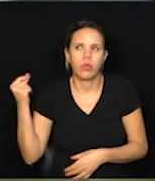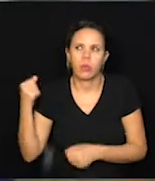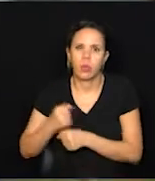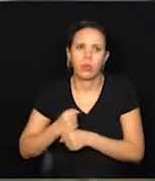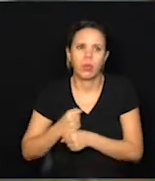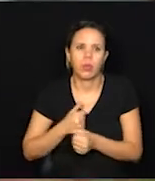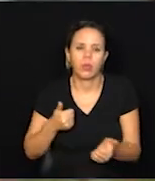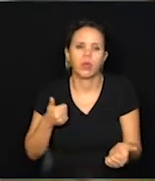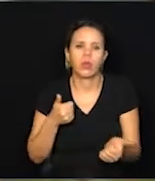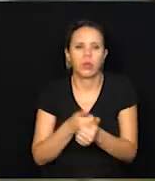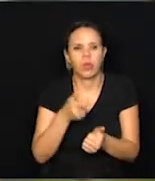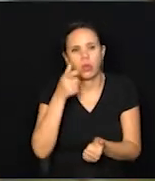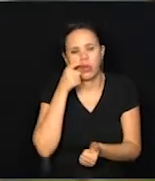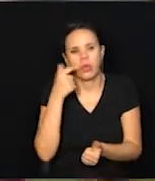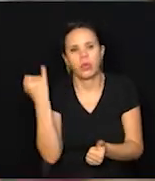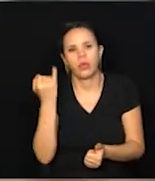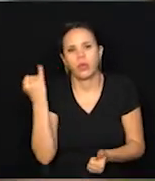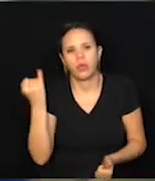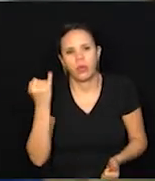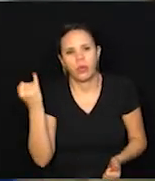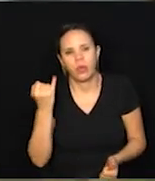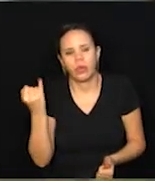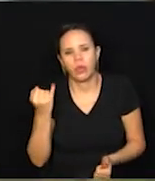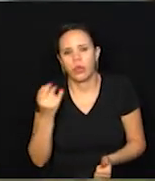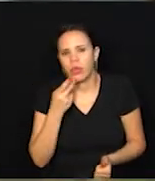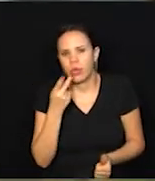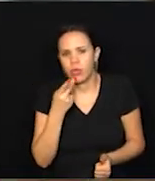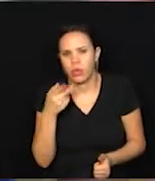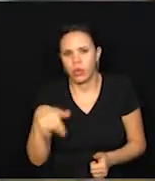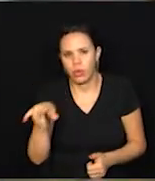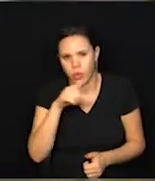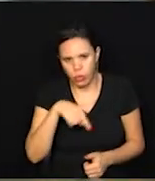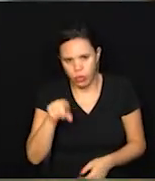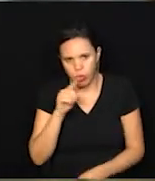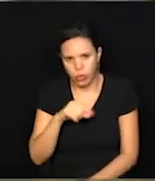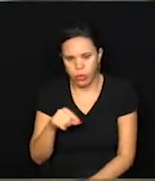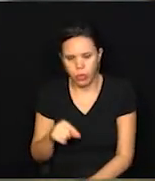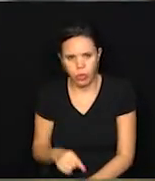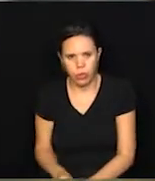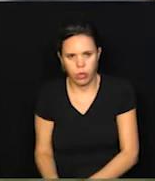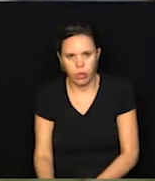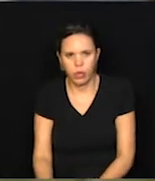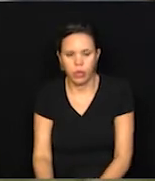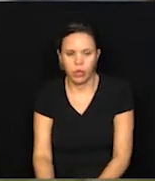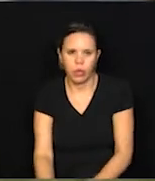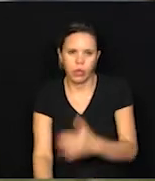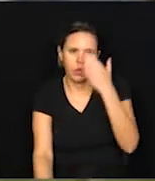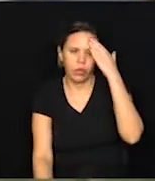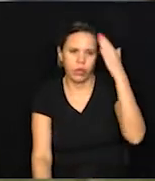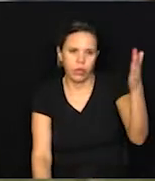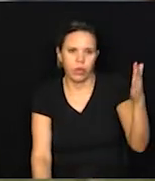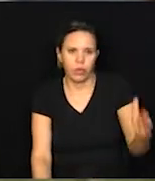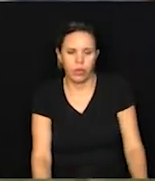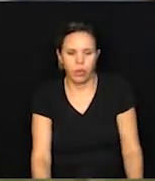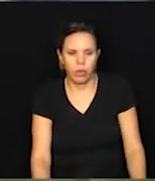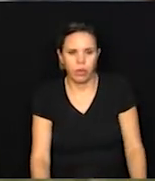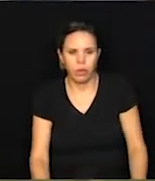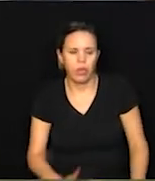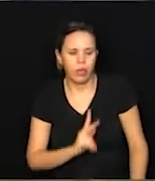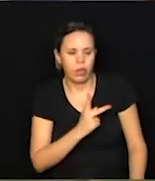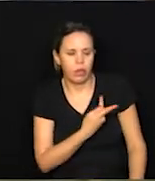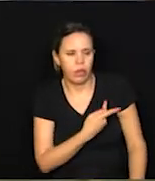acompanho e vejo o quanto isso é importante. Queria também um comentário dos senhores sobre essa questão. Obrigado, vereador Paulo Haddad.